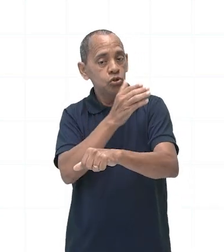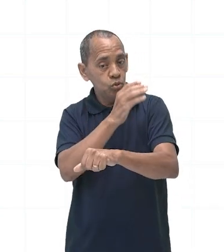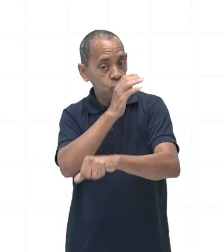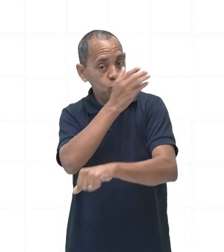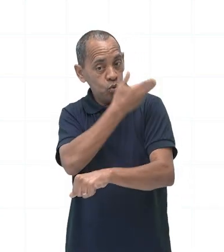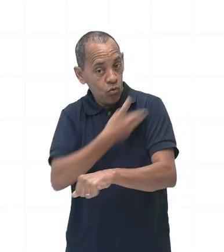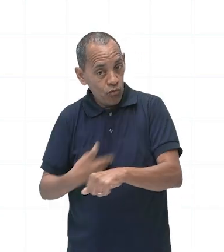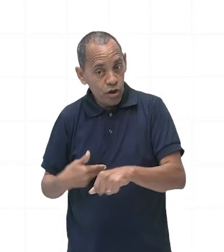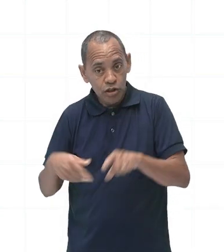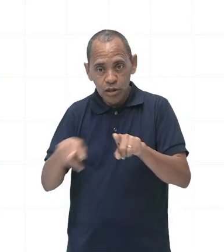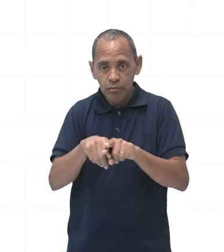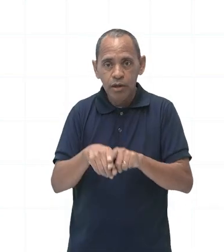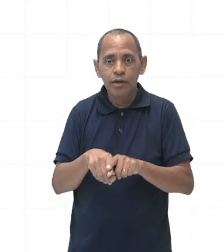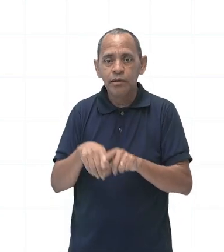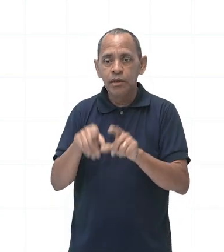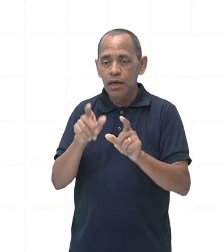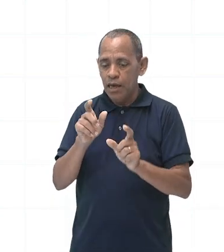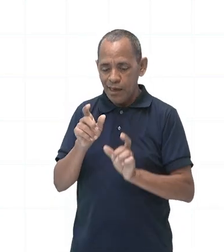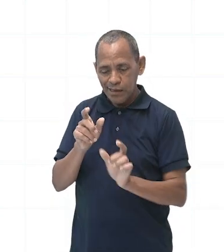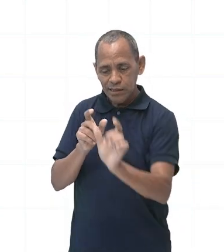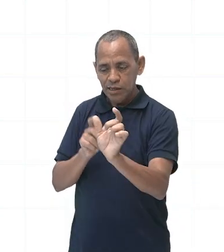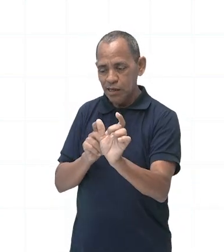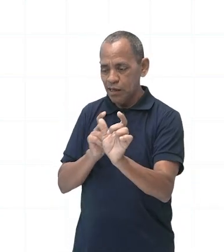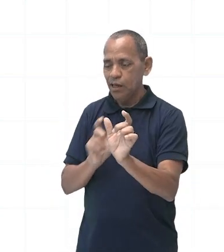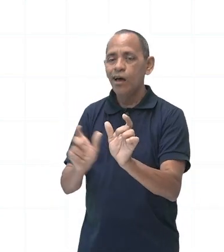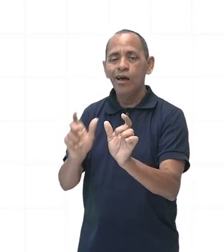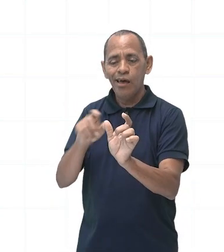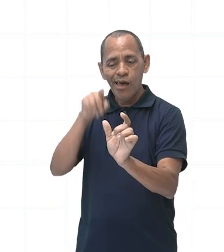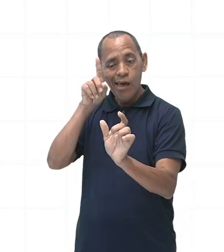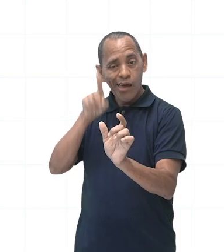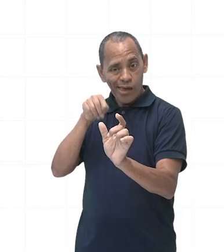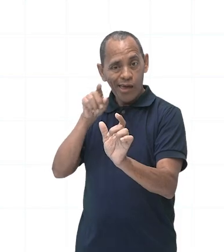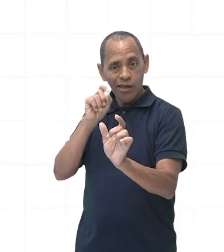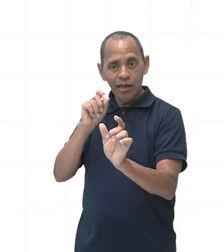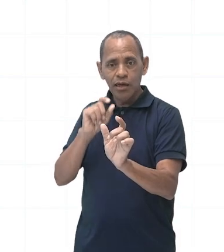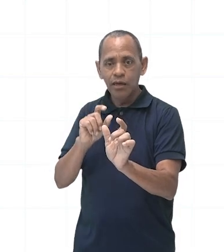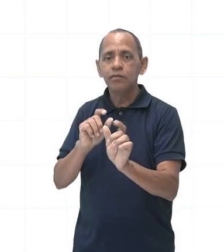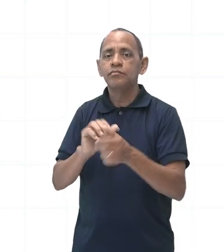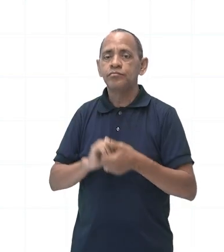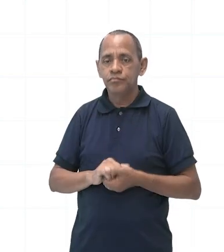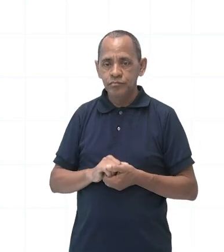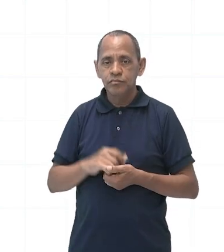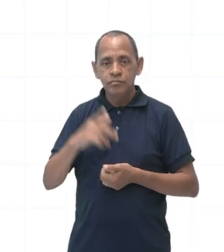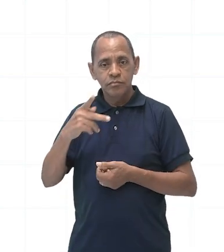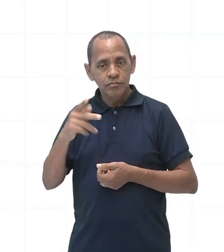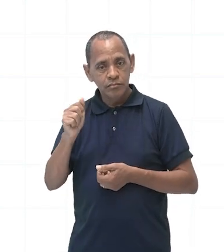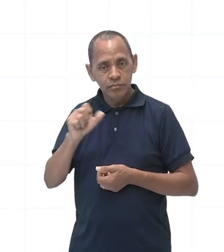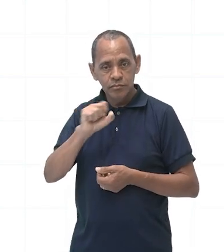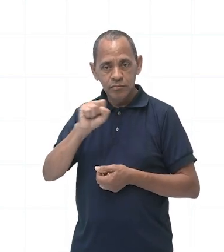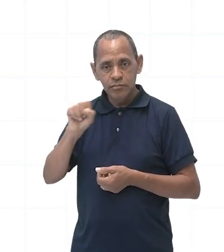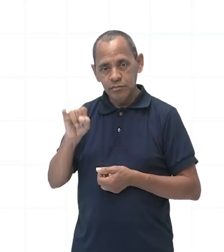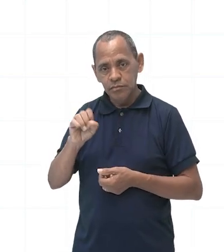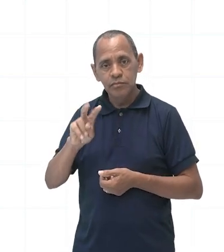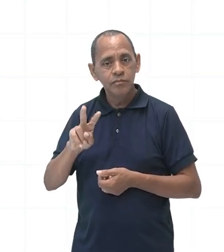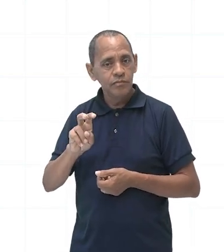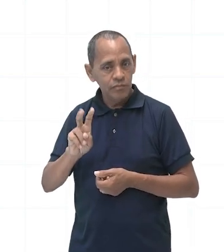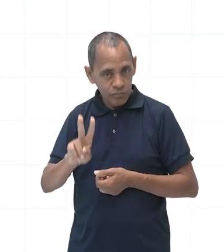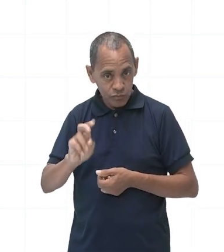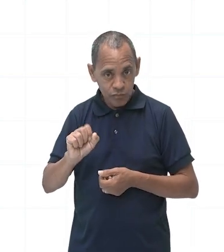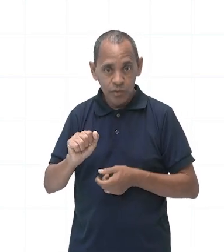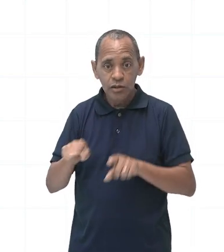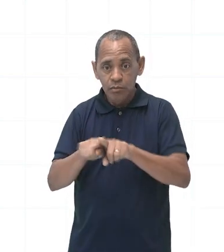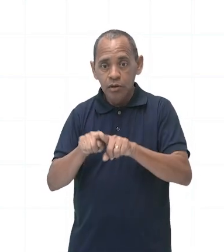familiares e pelo Estado. Então, esse elemento aí é o meu agente da passiva. Então, eu tenho uma oração na